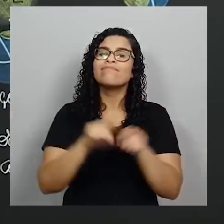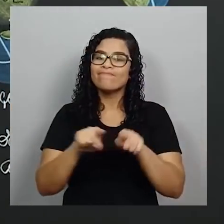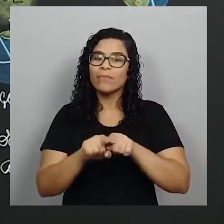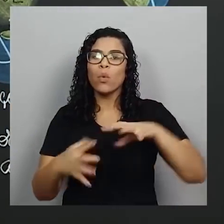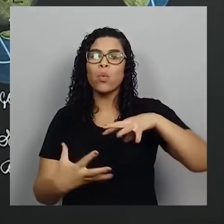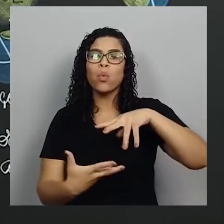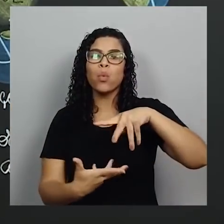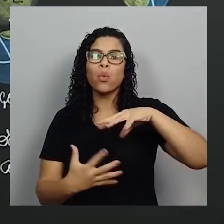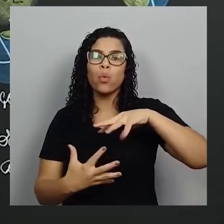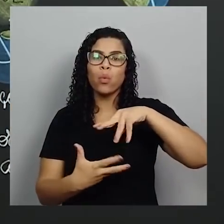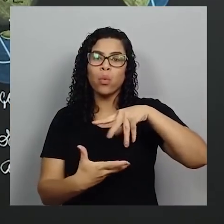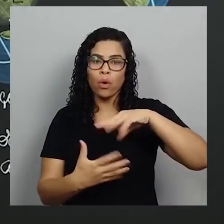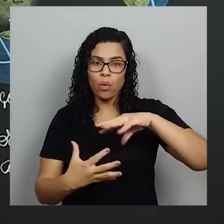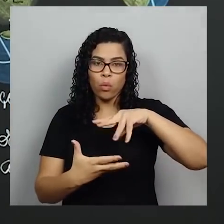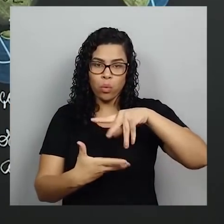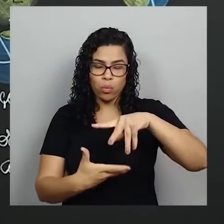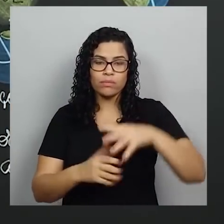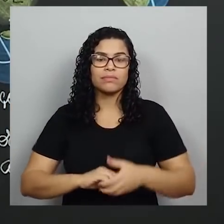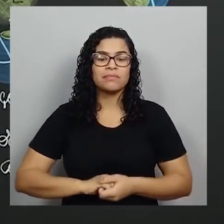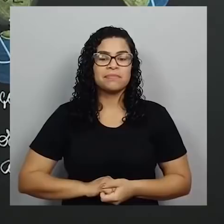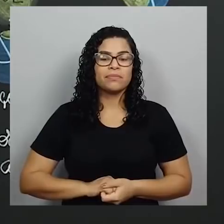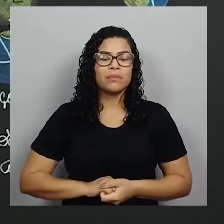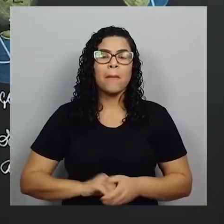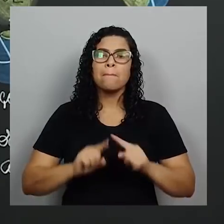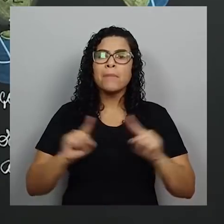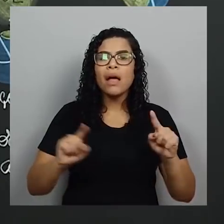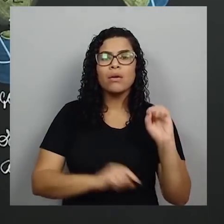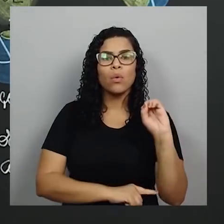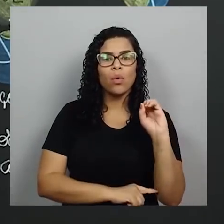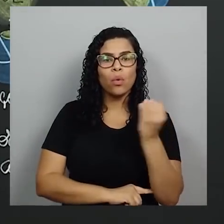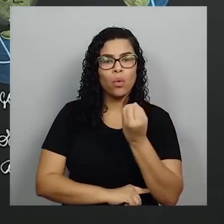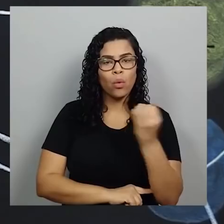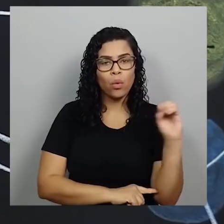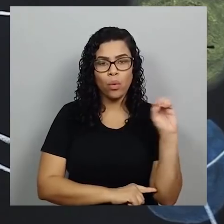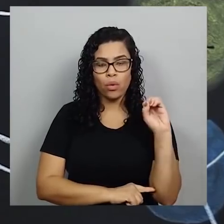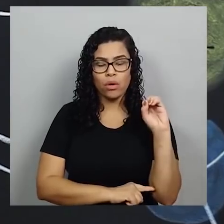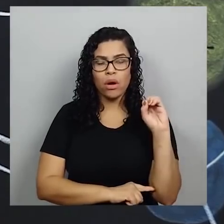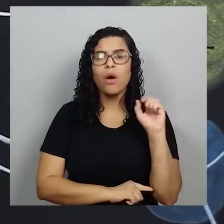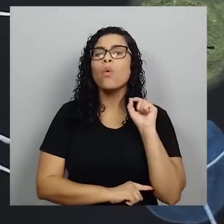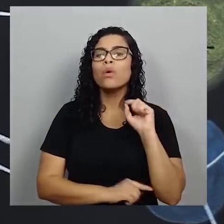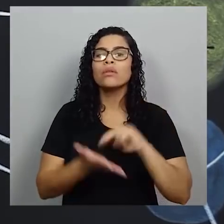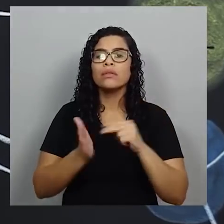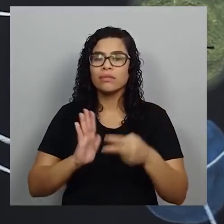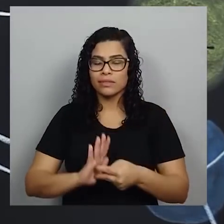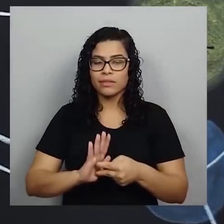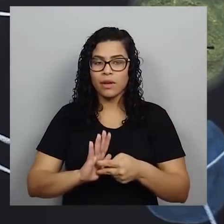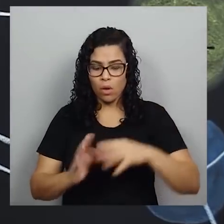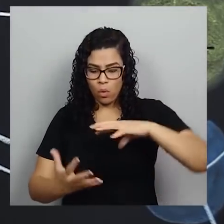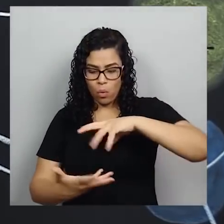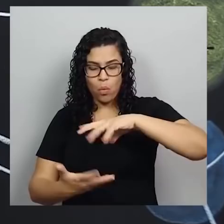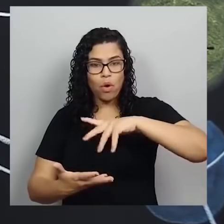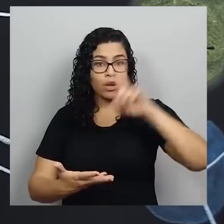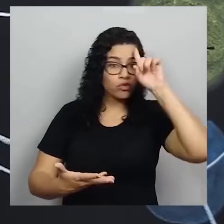Que vantagem, o que traz para a gente a questão da rotação? A rotação, ela permite as diferenças entre dias